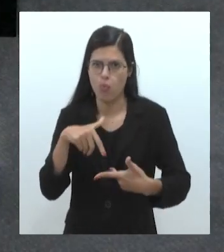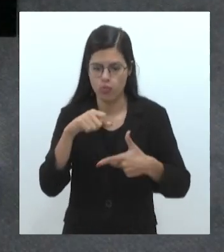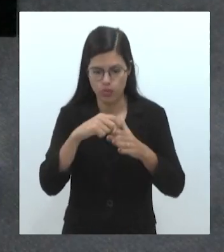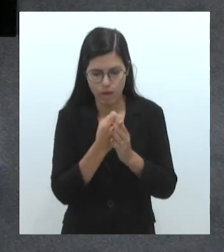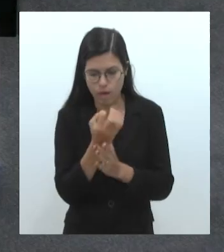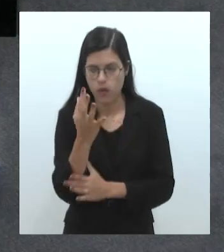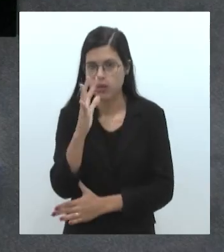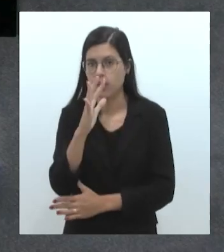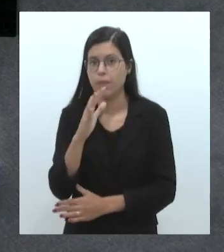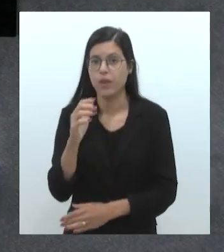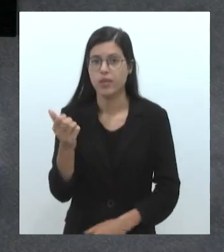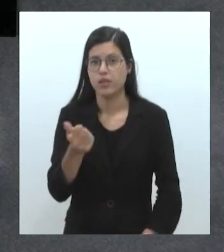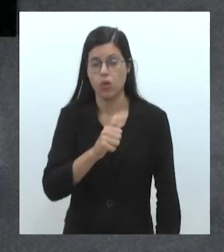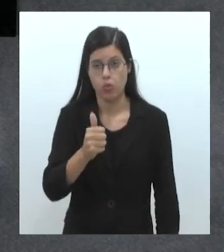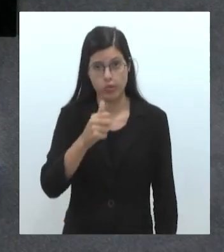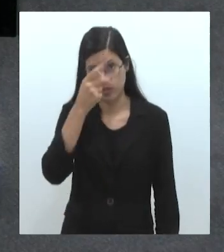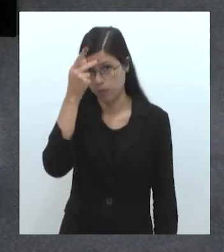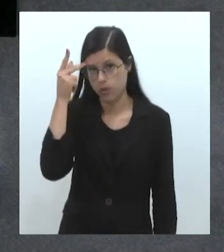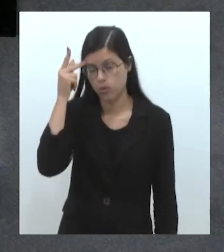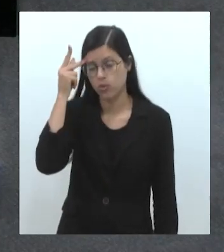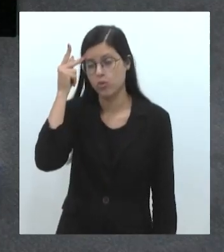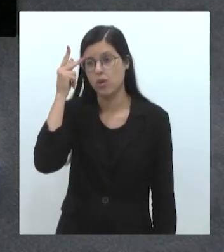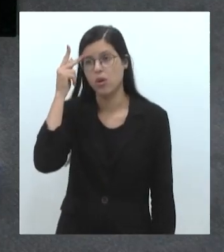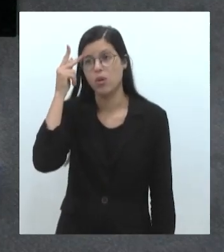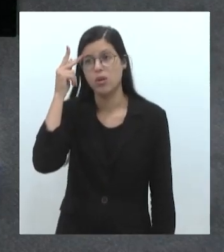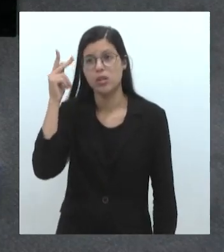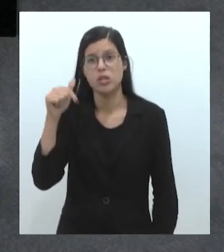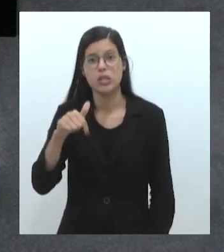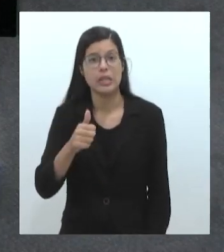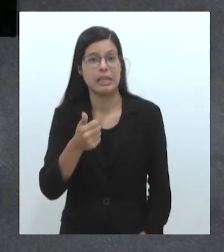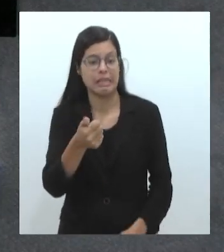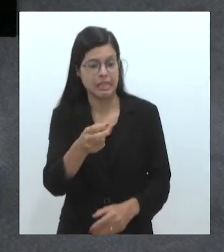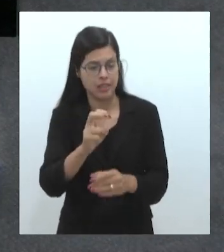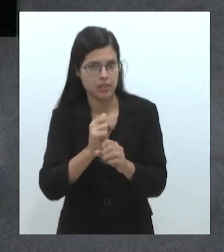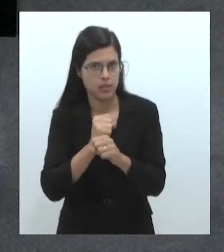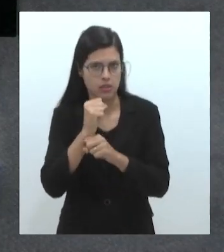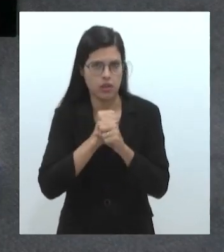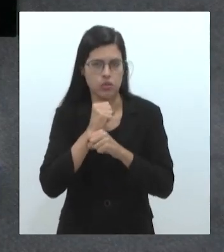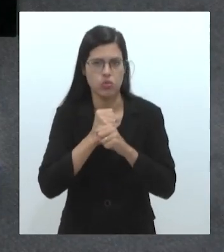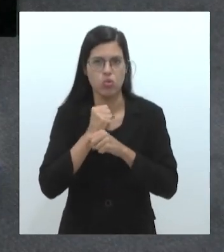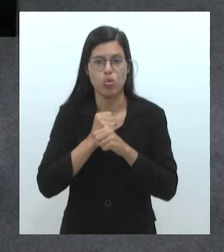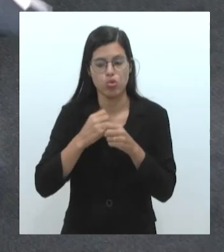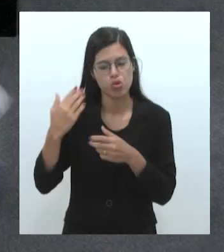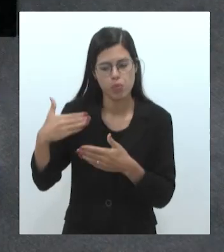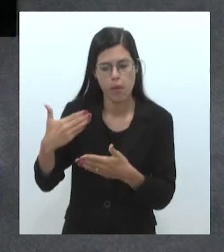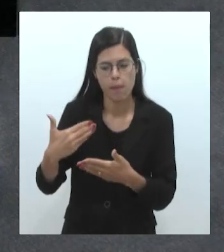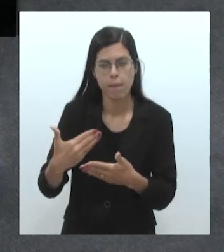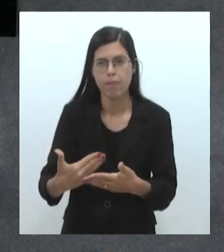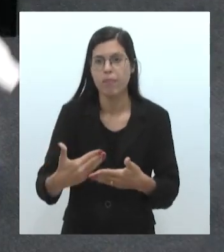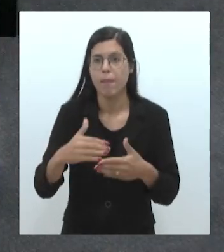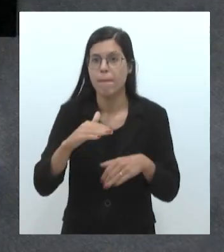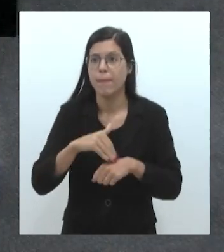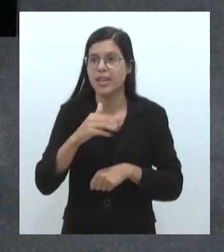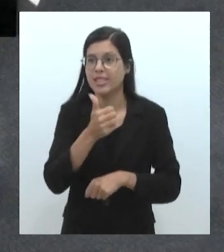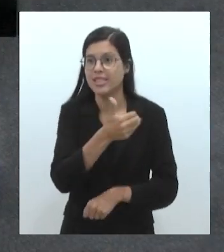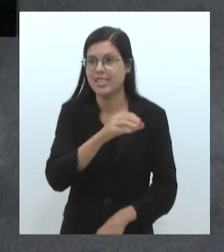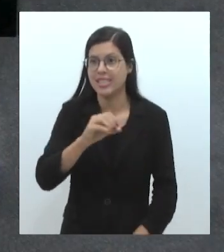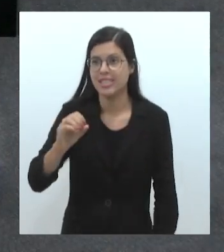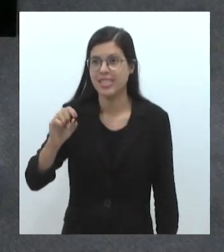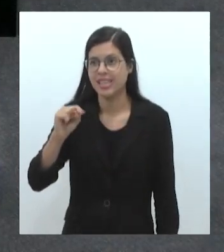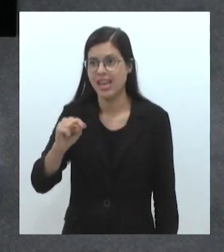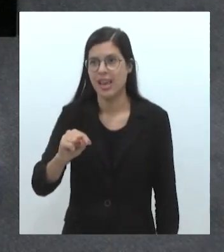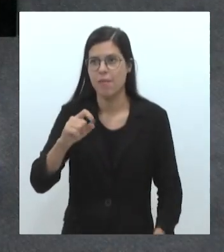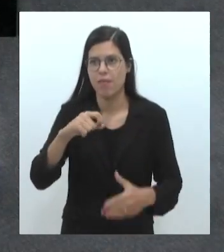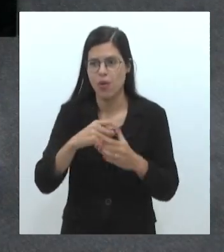pessoas, elas reflorestaram ao longo de aproximadamente 15 anos, mais de 100 mil árvores. Árvores,